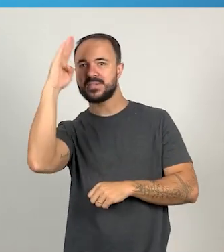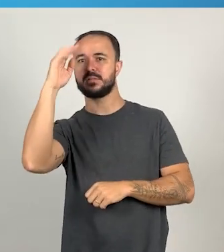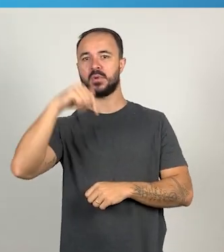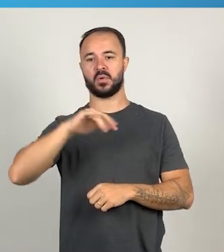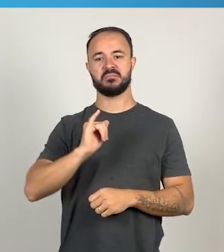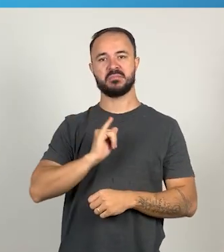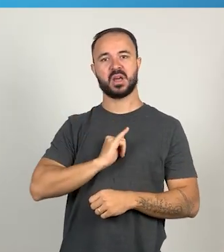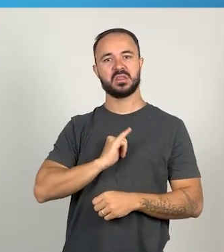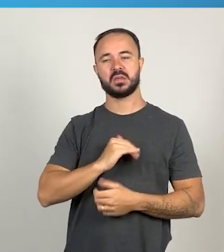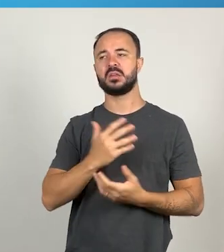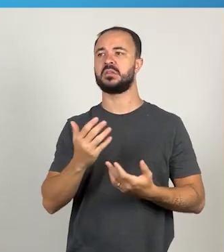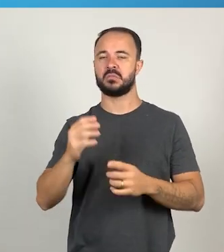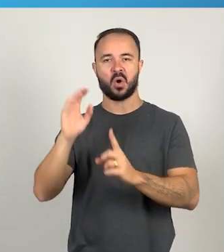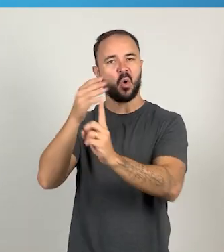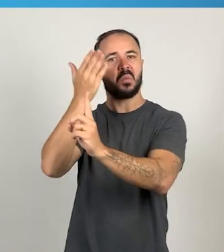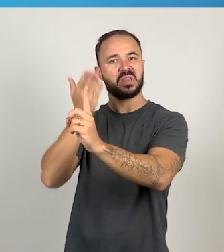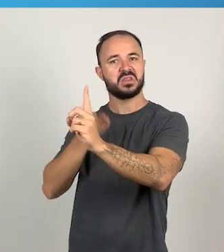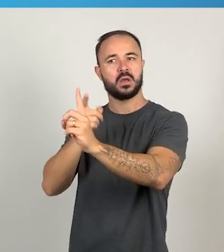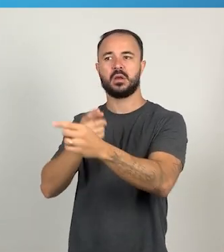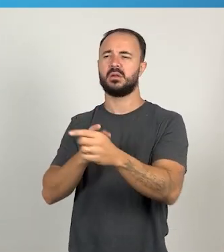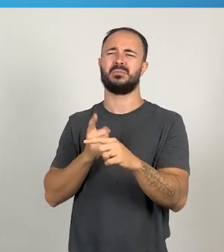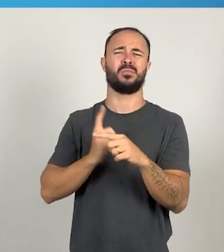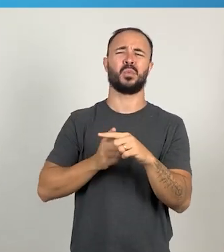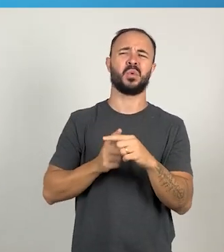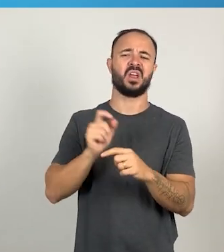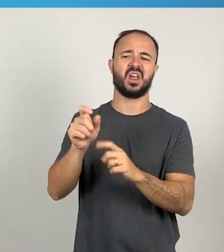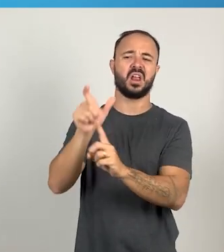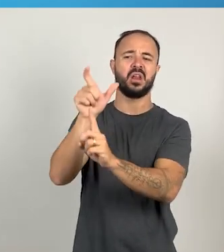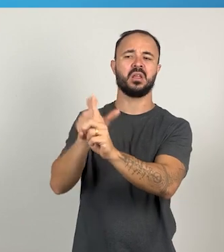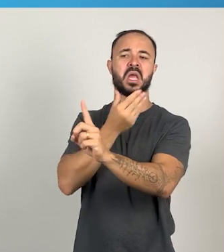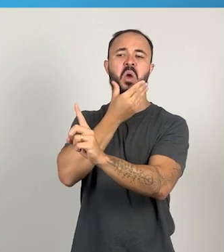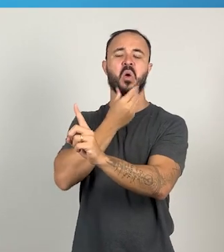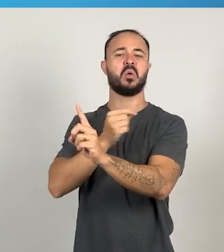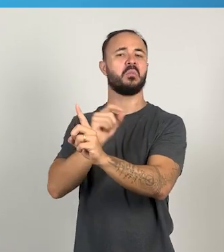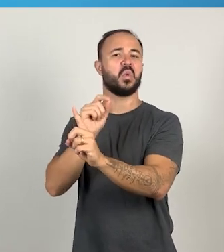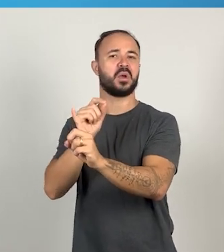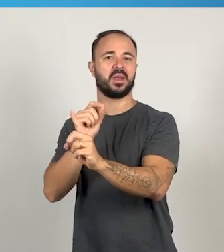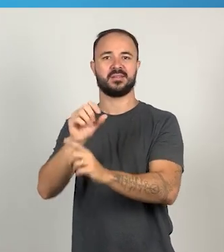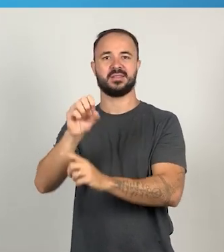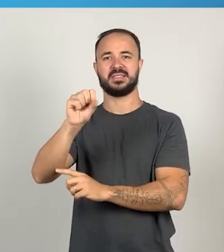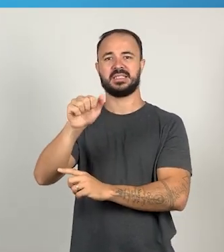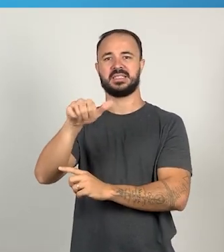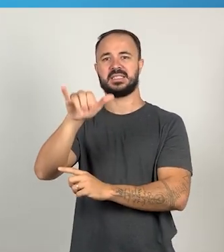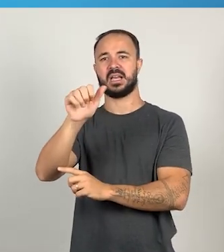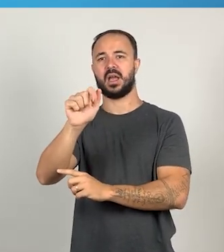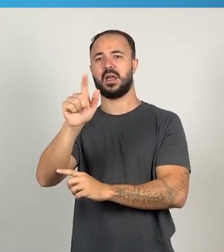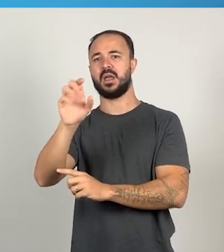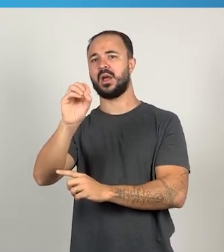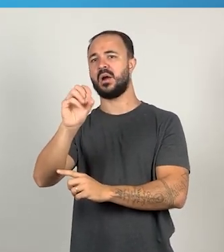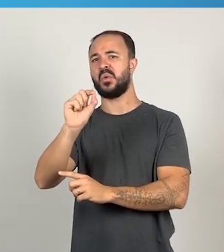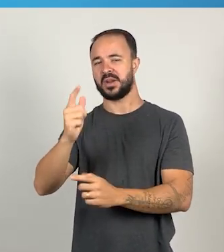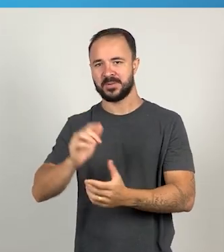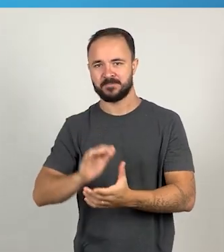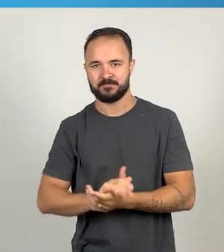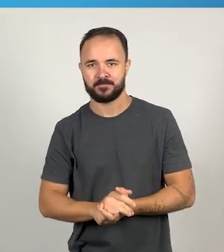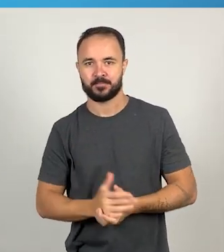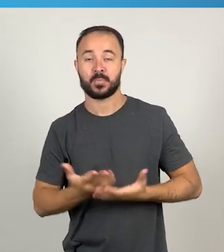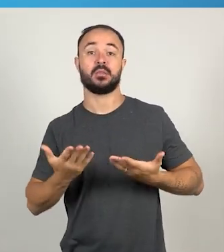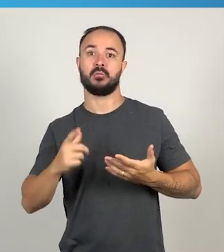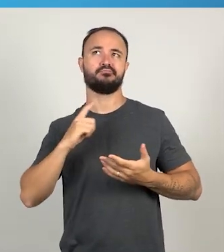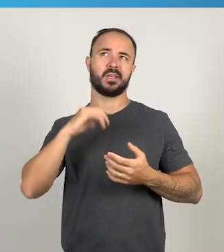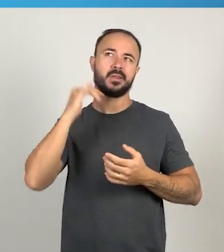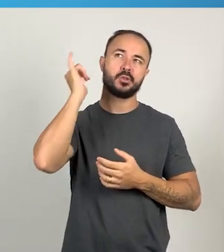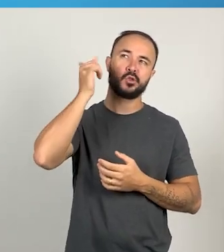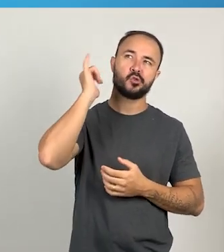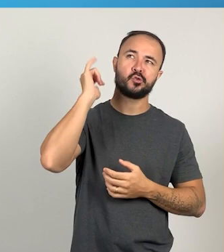Quem foi Bernardo Sayão? Pessoal, existem várias versões sobre o que aconteceu. Bernardo Sayão, né, ele é um